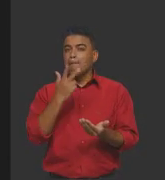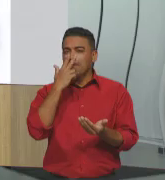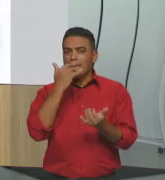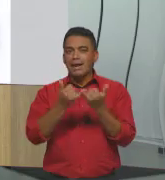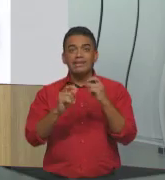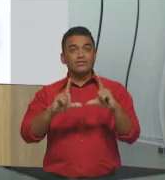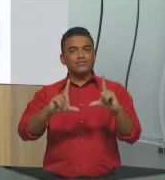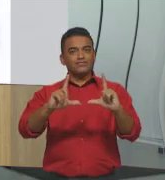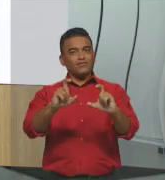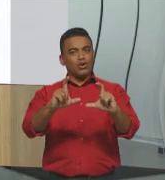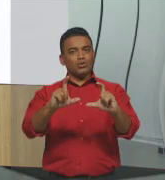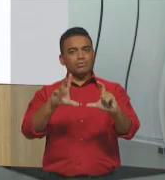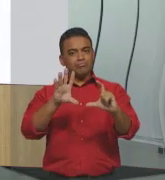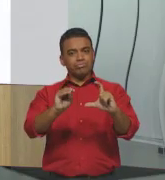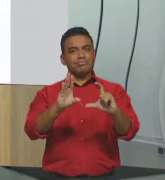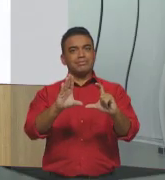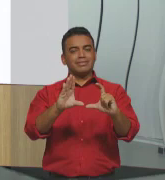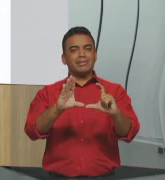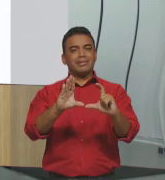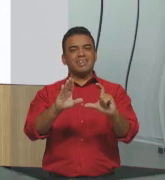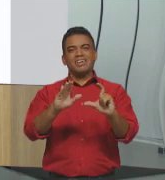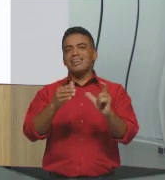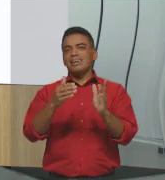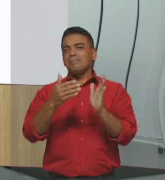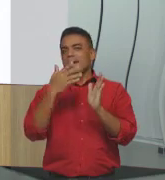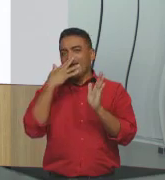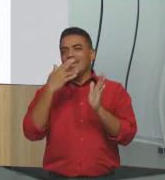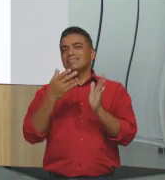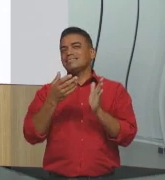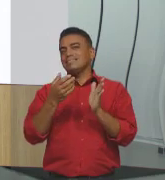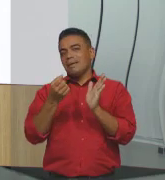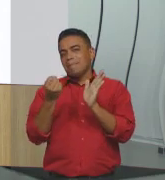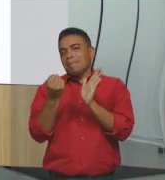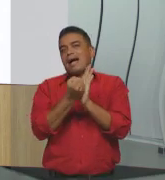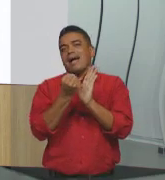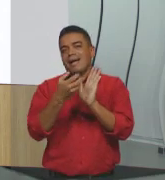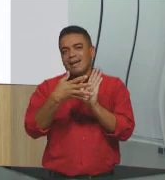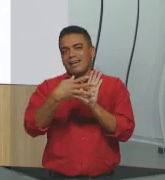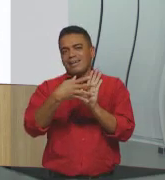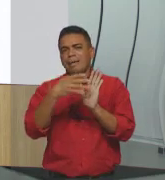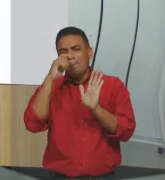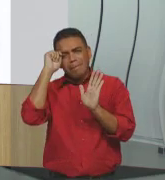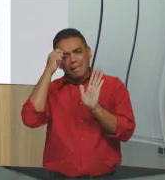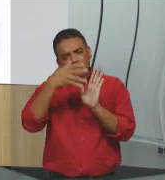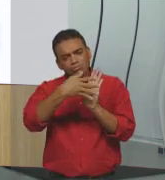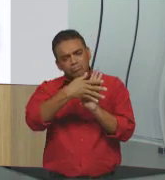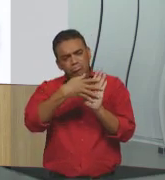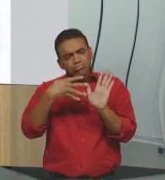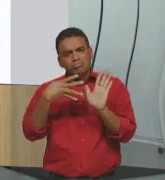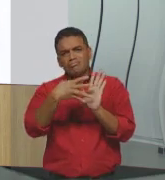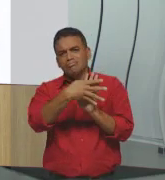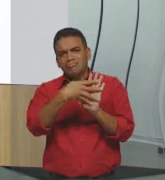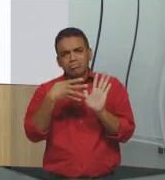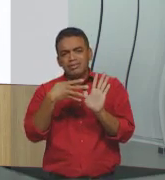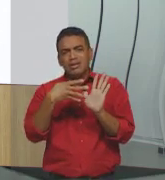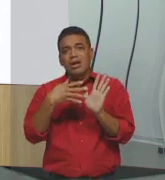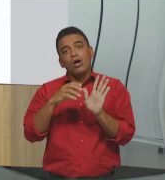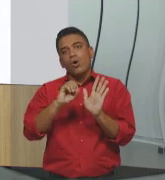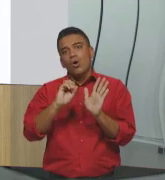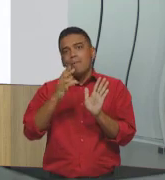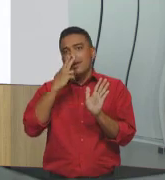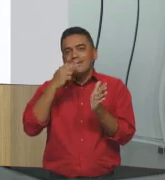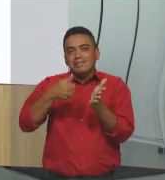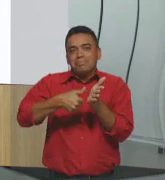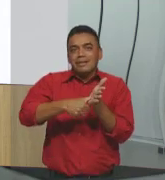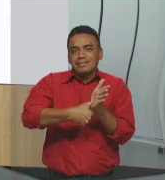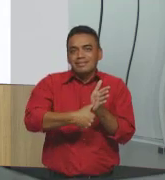fotográfica semelhante a um código de barras, que a gente vai ver, ou que nós chamamos de impressão digital, que vai ser o